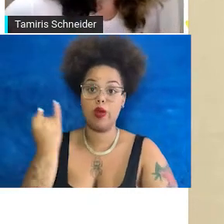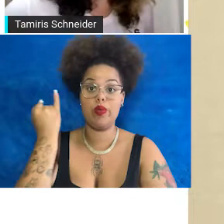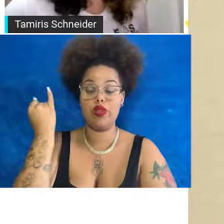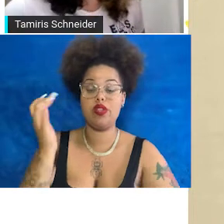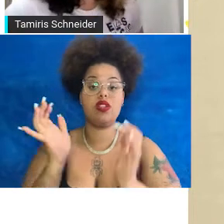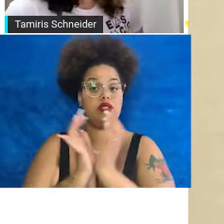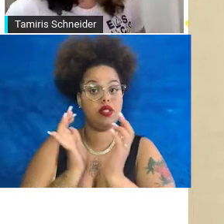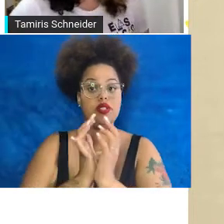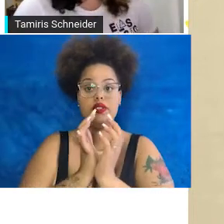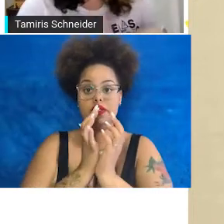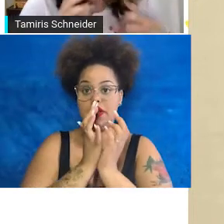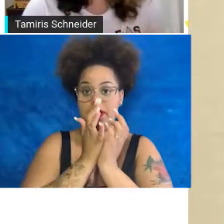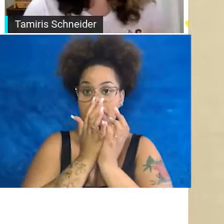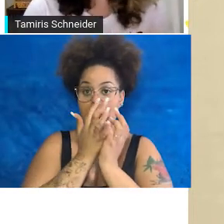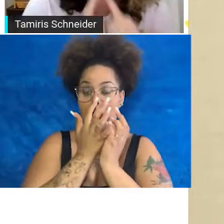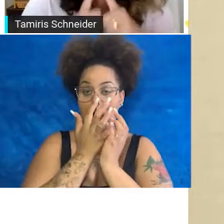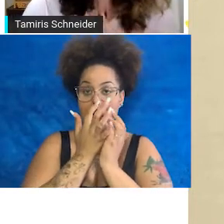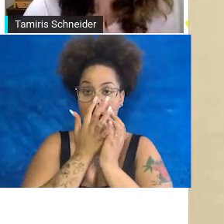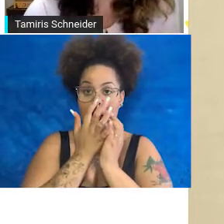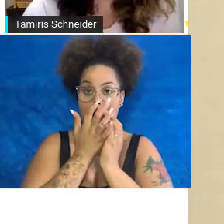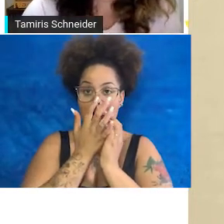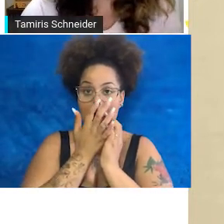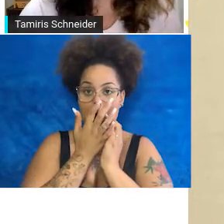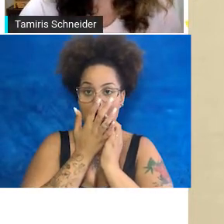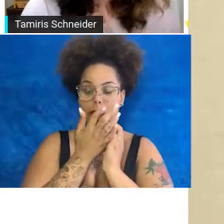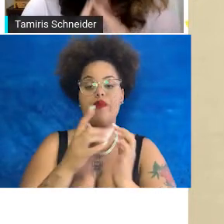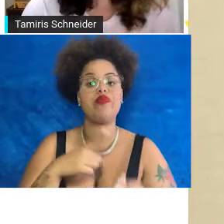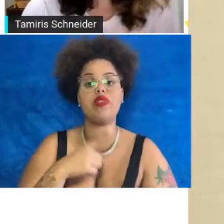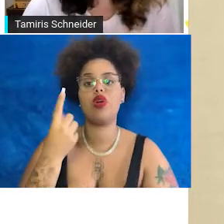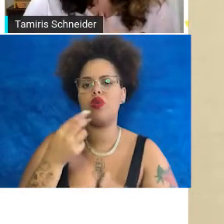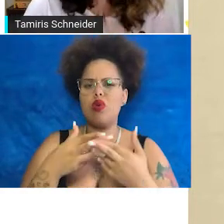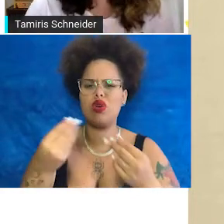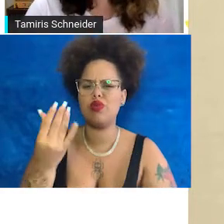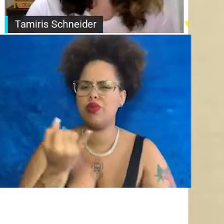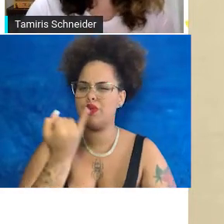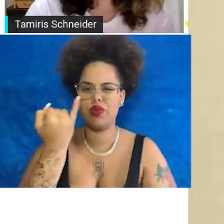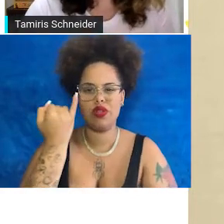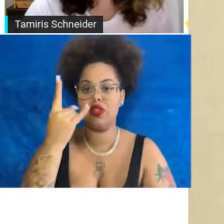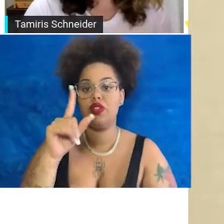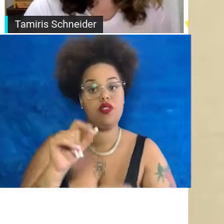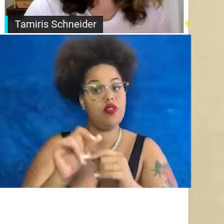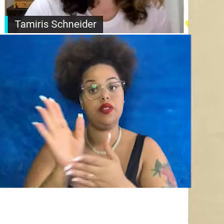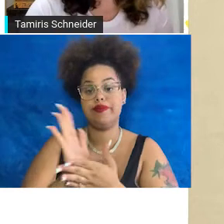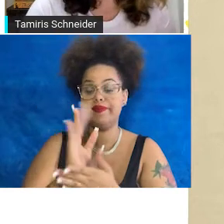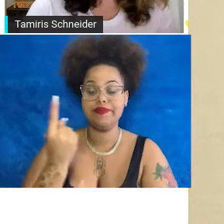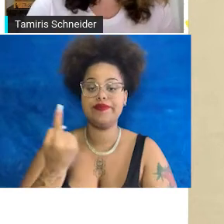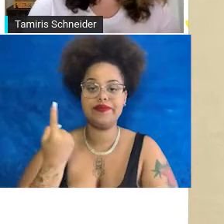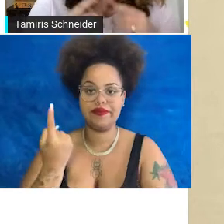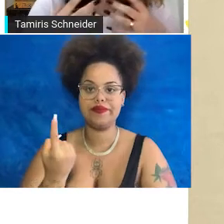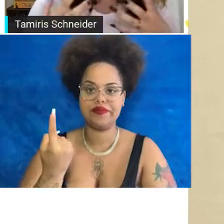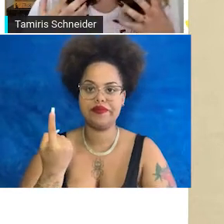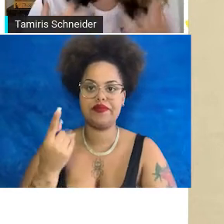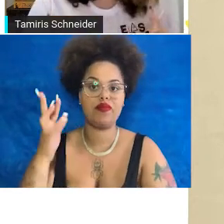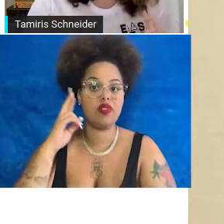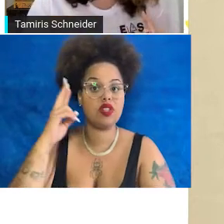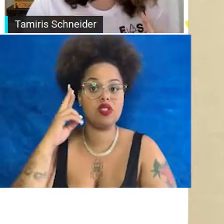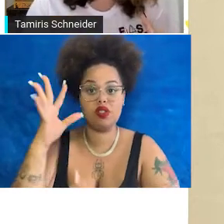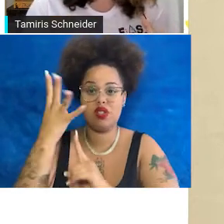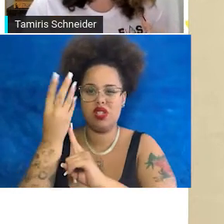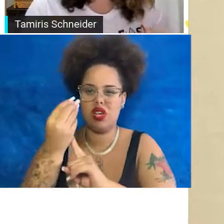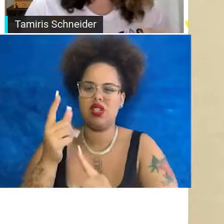na equipe, a gente tem uma coisa muito importante para falar. Não se faz filme sozinho, obviamente, né? O diretor de arte tem